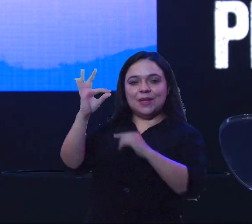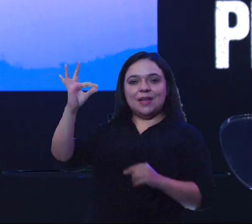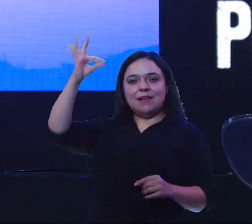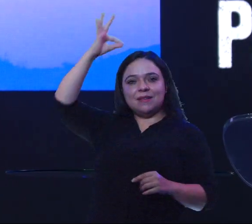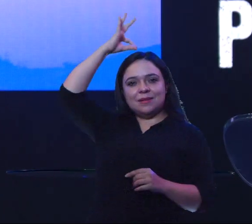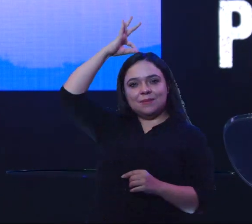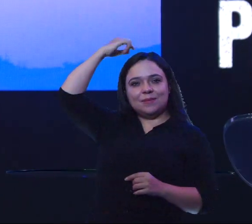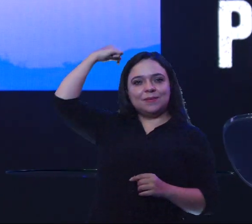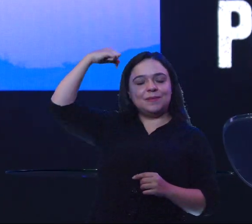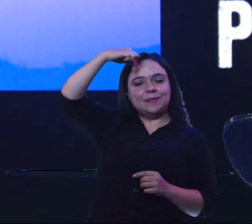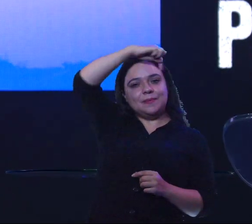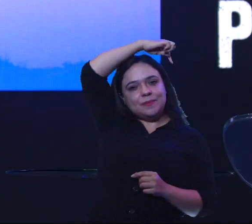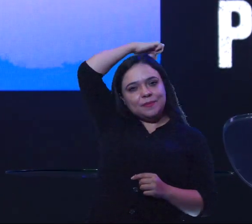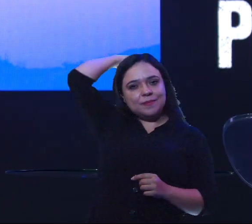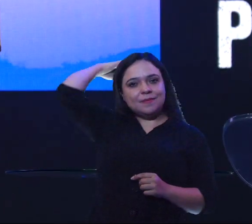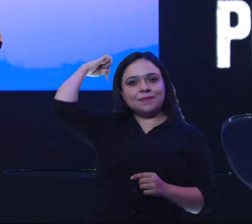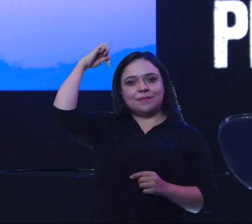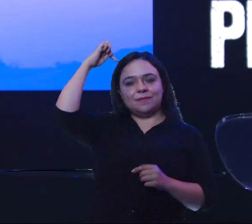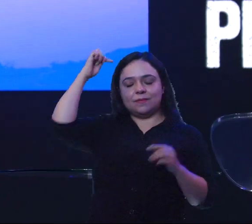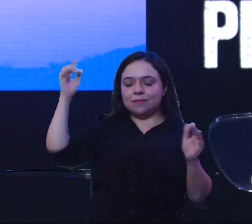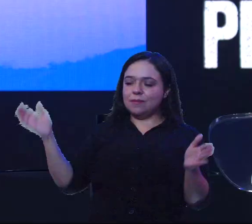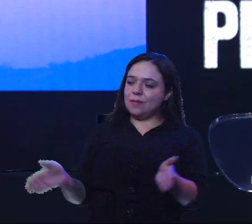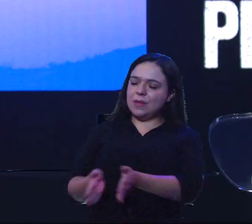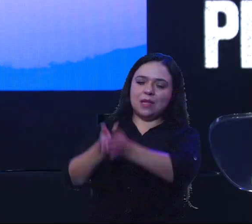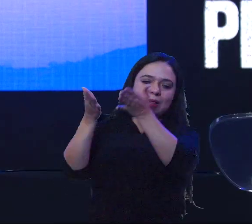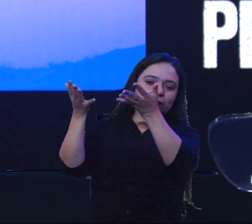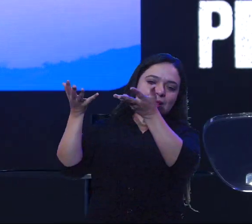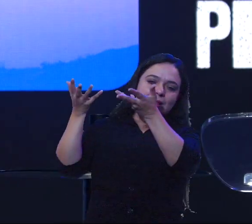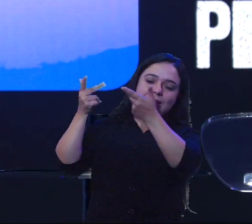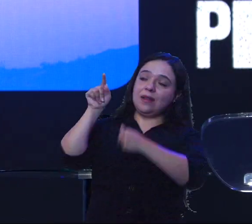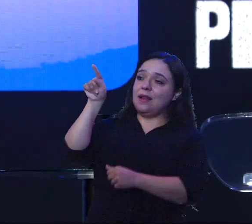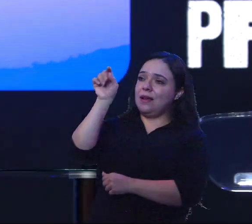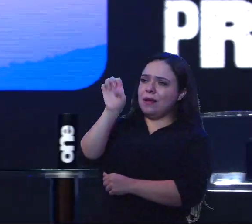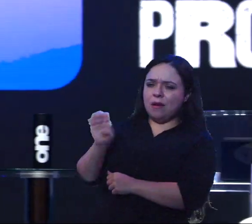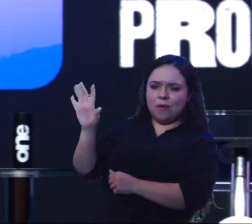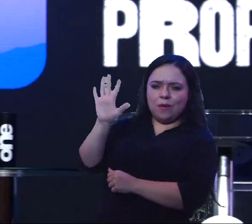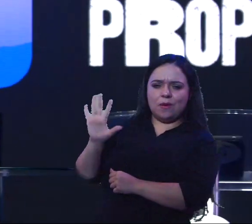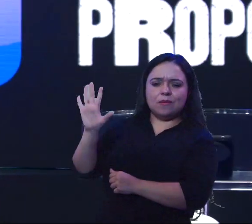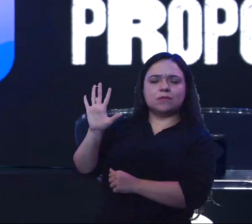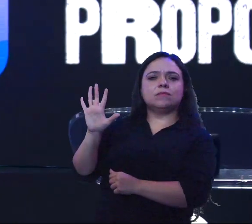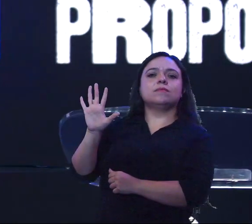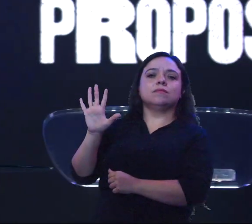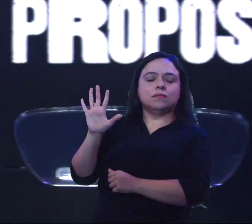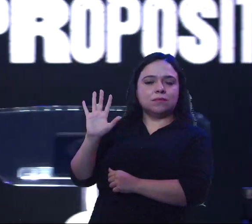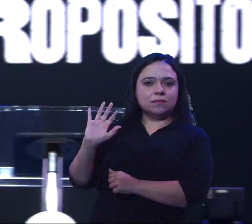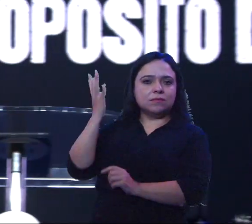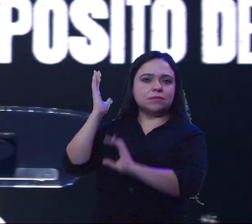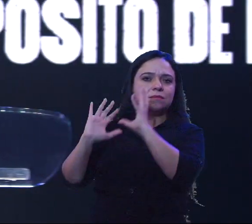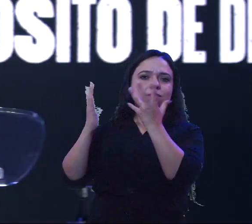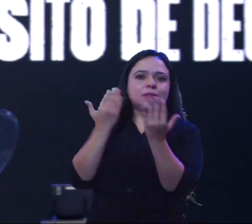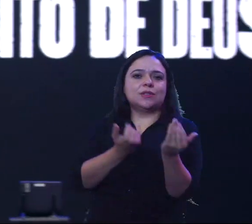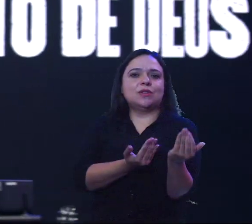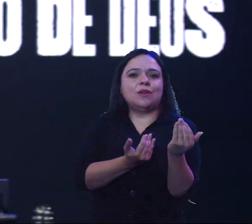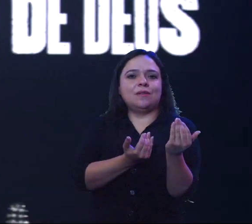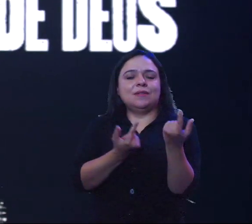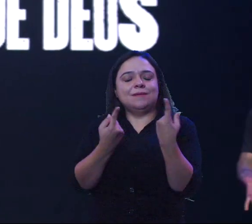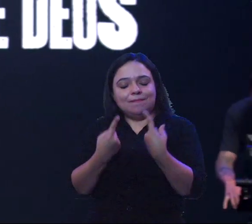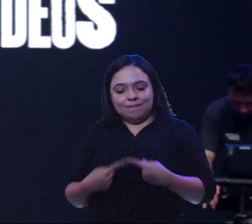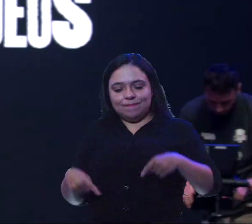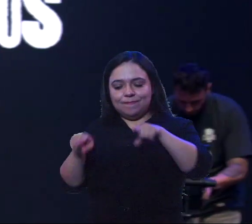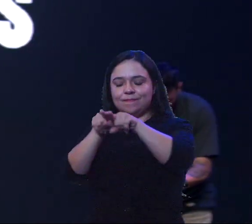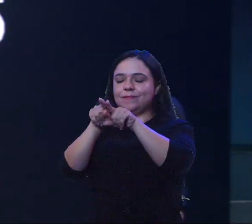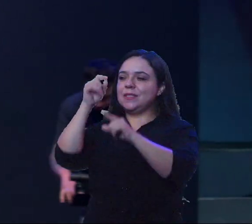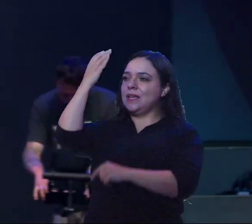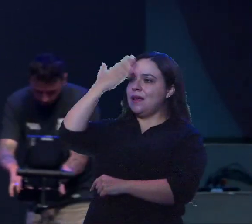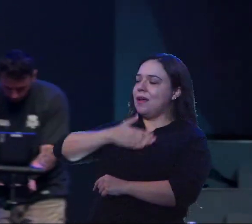irmão. Que está rodando a Europa e muitos jovens estão se convertendo e tendo revelações